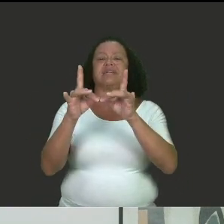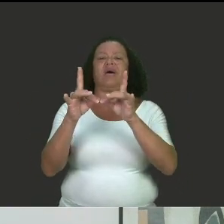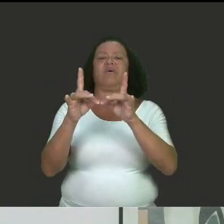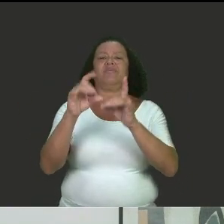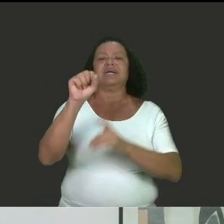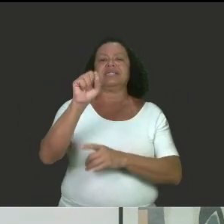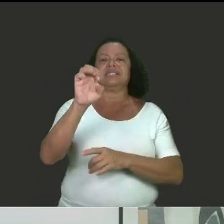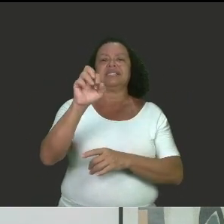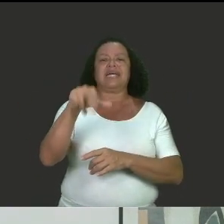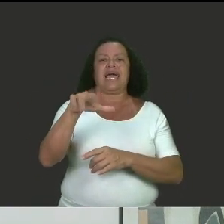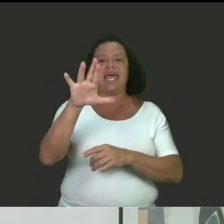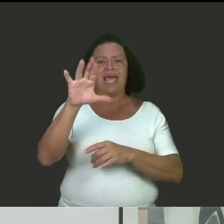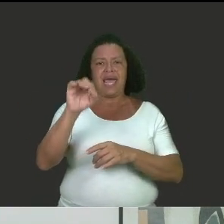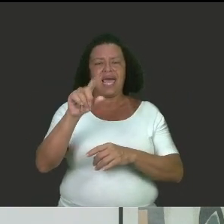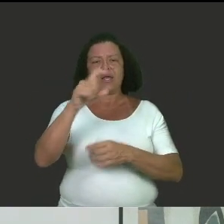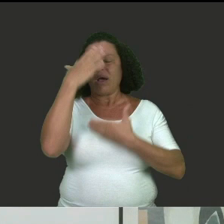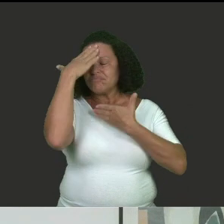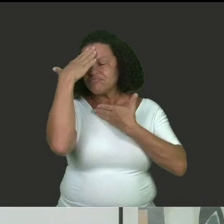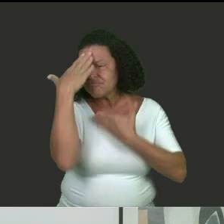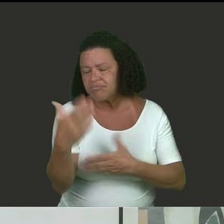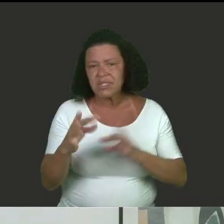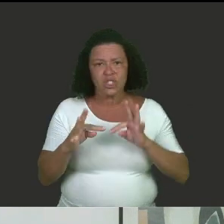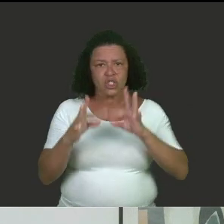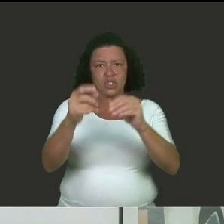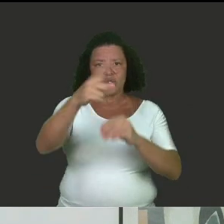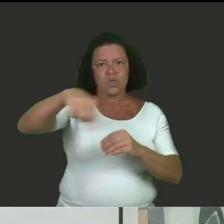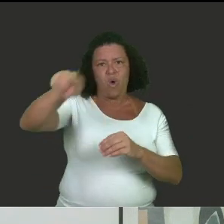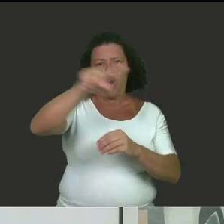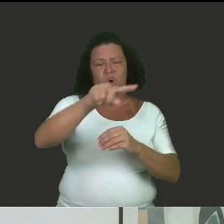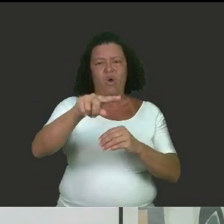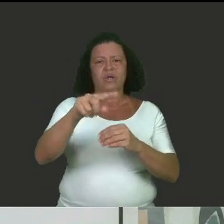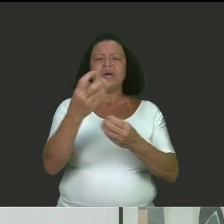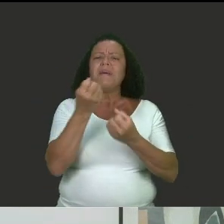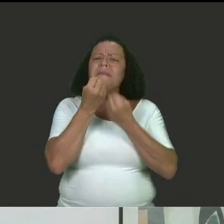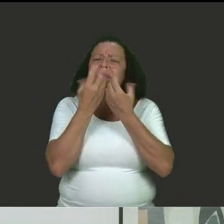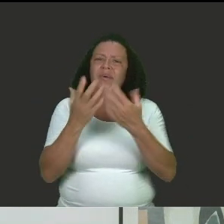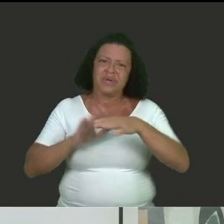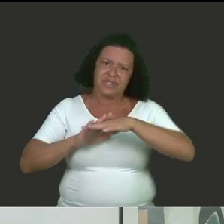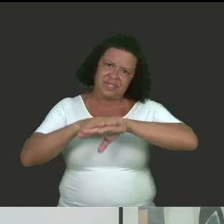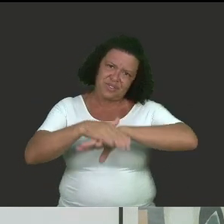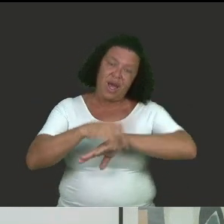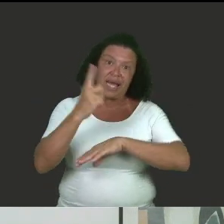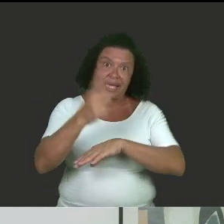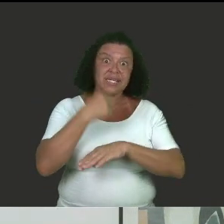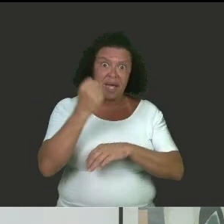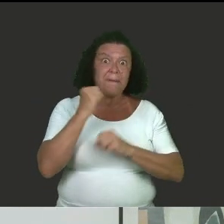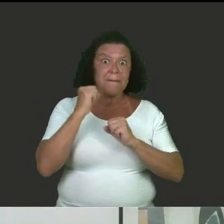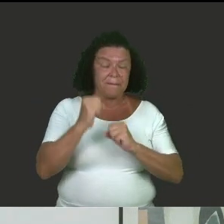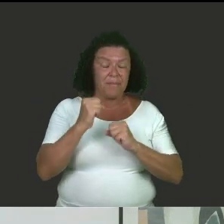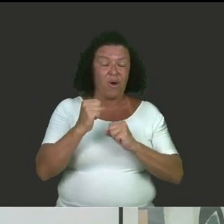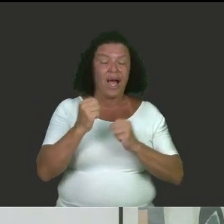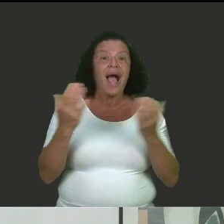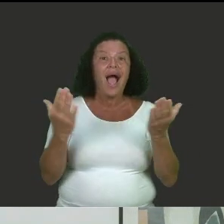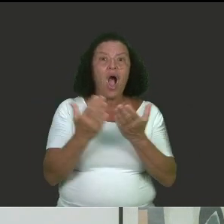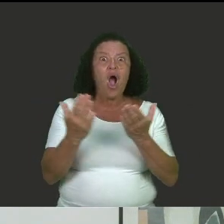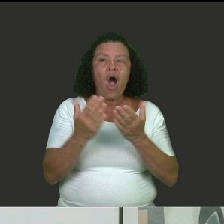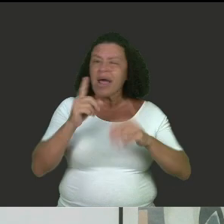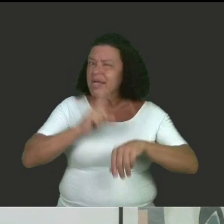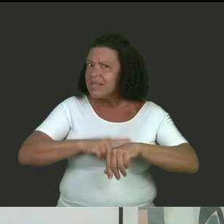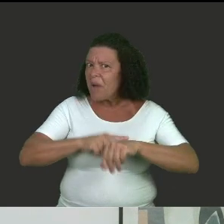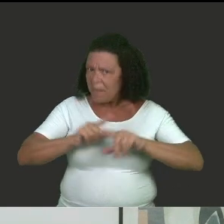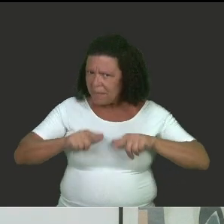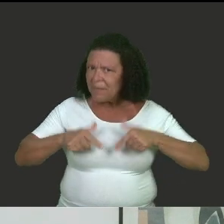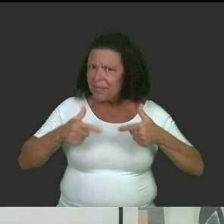Agradeço a presença de todos, tenham todos uma boa noite e que a gente possa, a partir de agora, colocar em prática